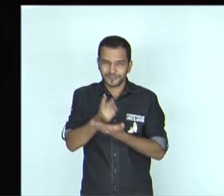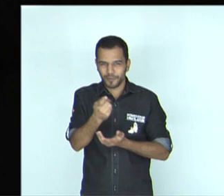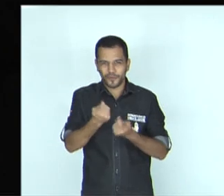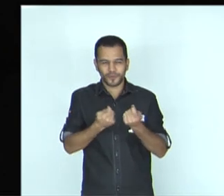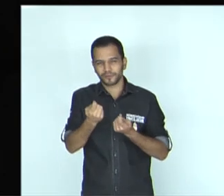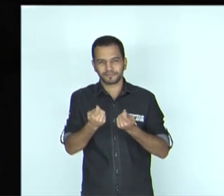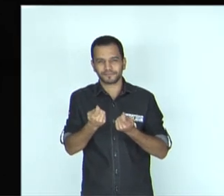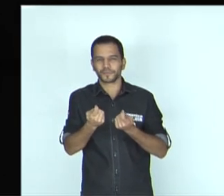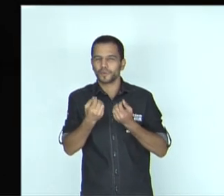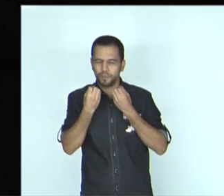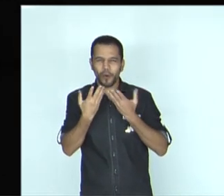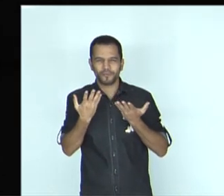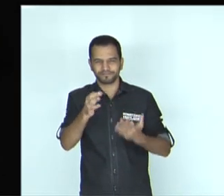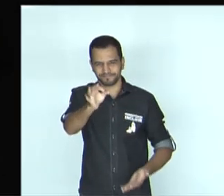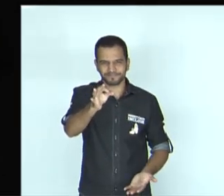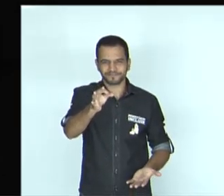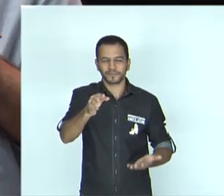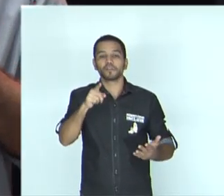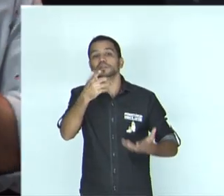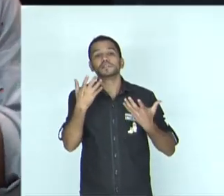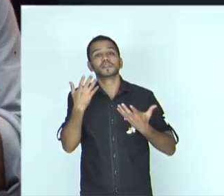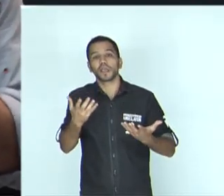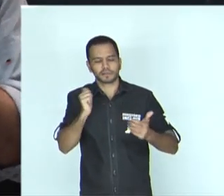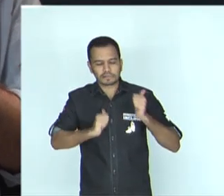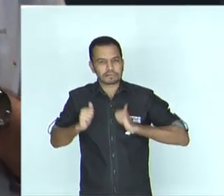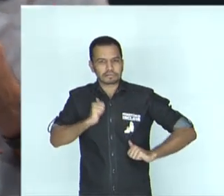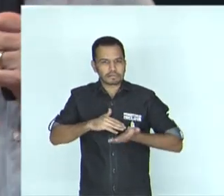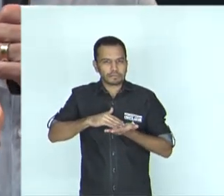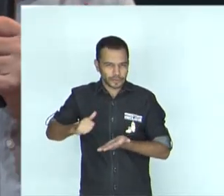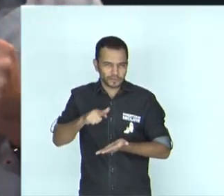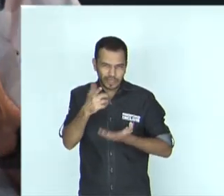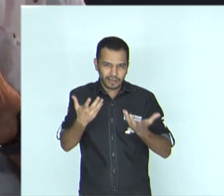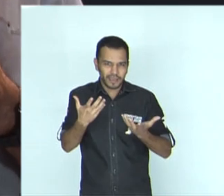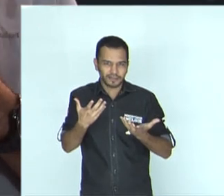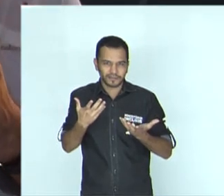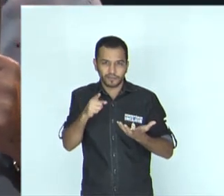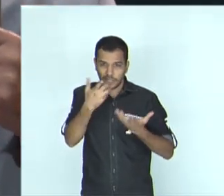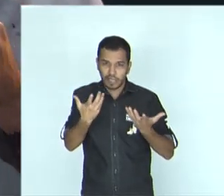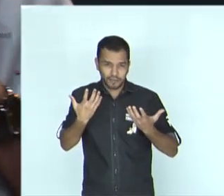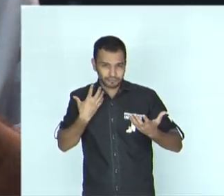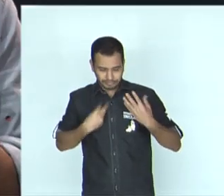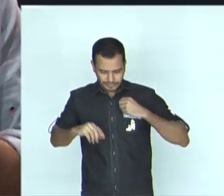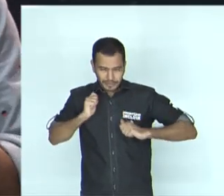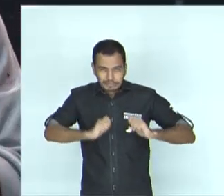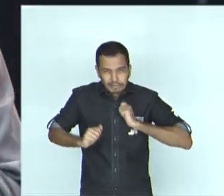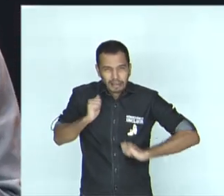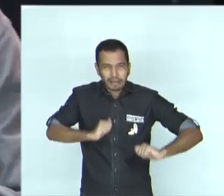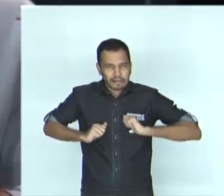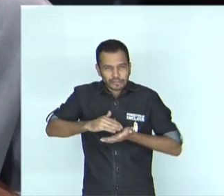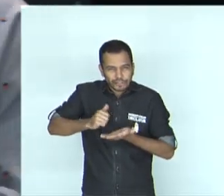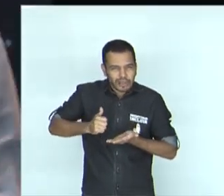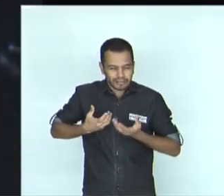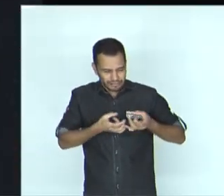você realmente mudar sua história? Você quer agora realmente deixar a ansiedade e viver um novo tempo